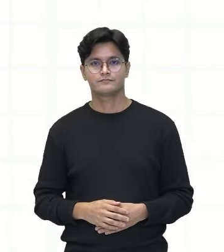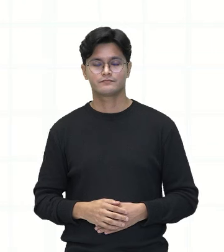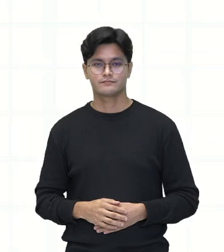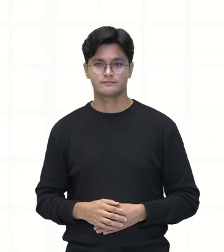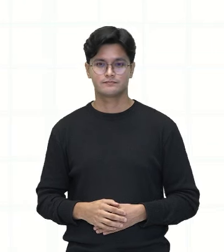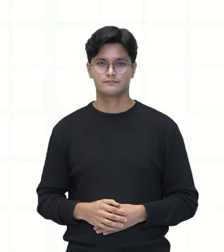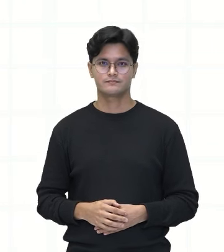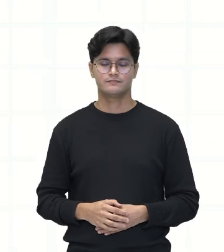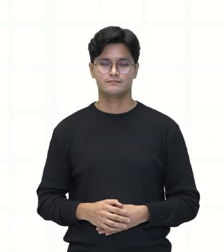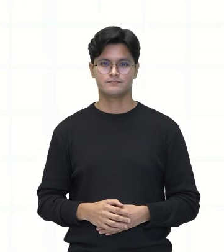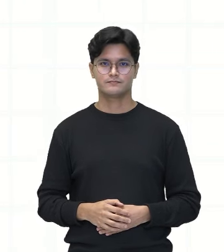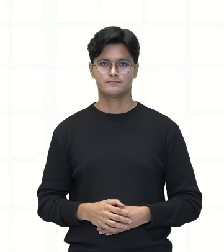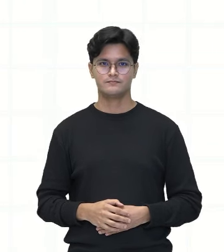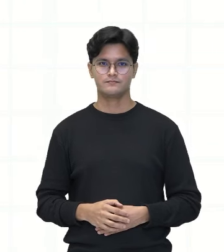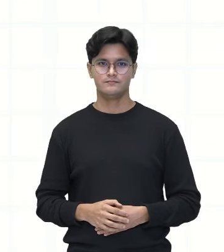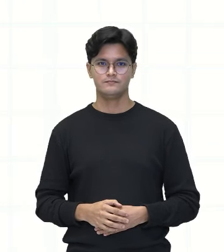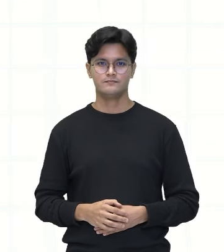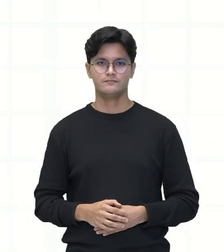comigo.